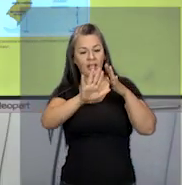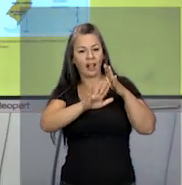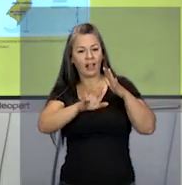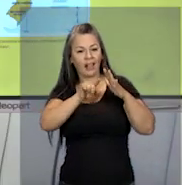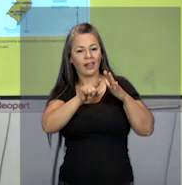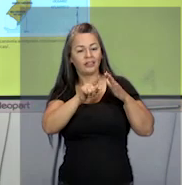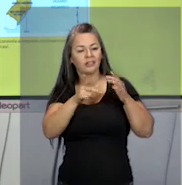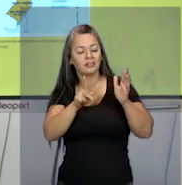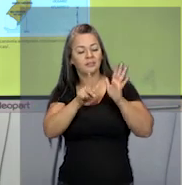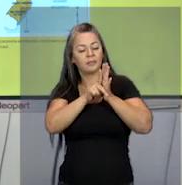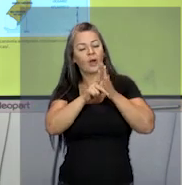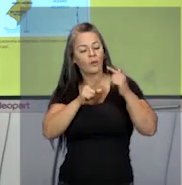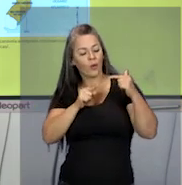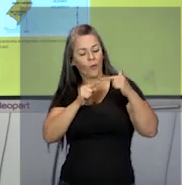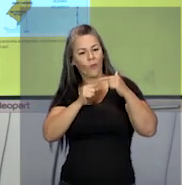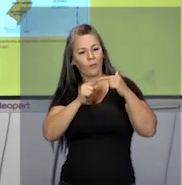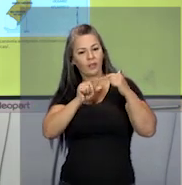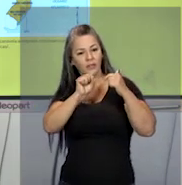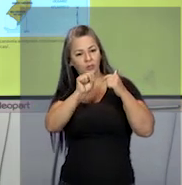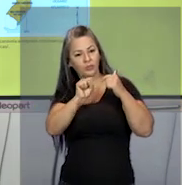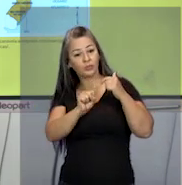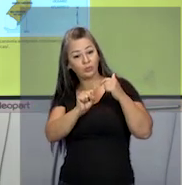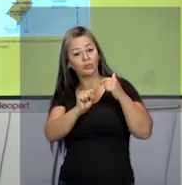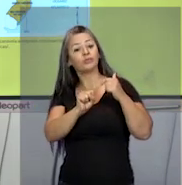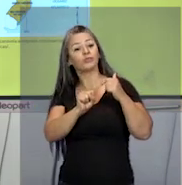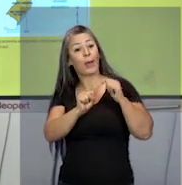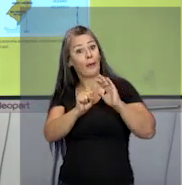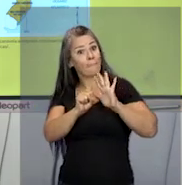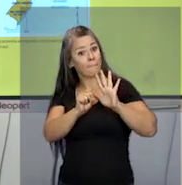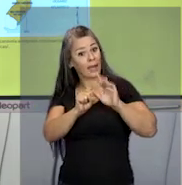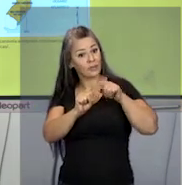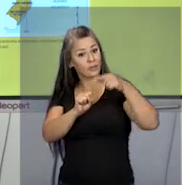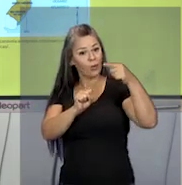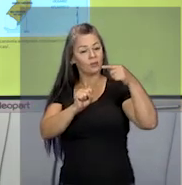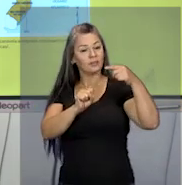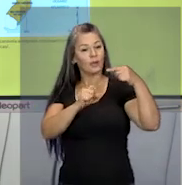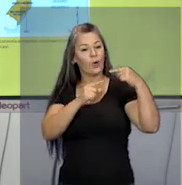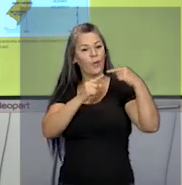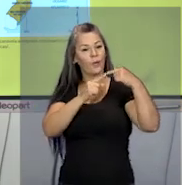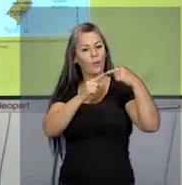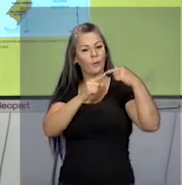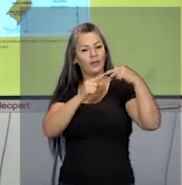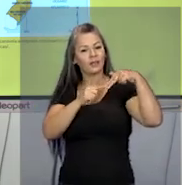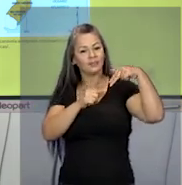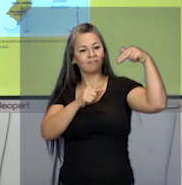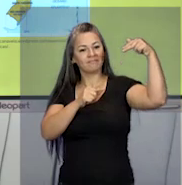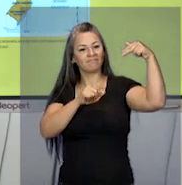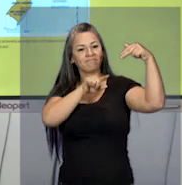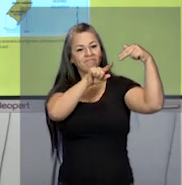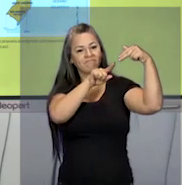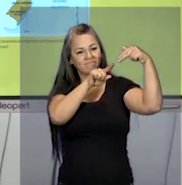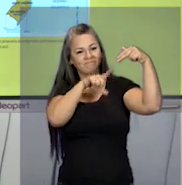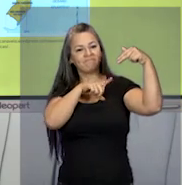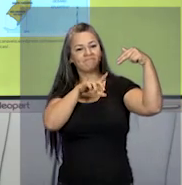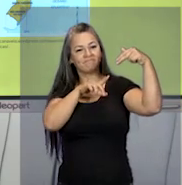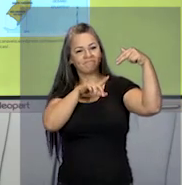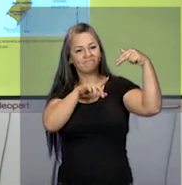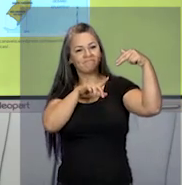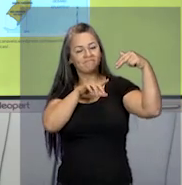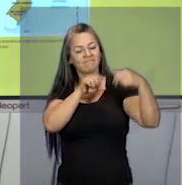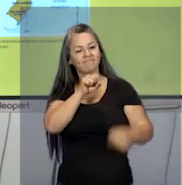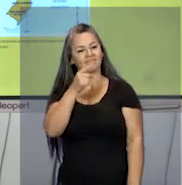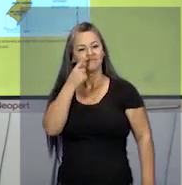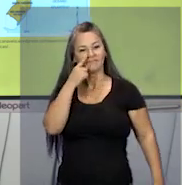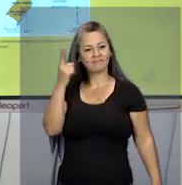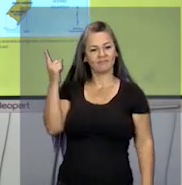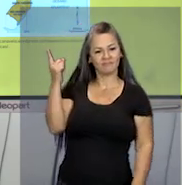características naturais, diferentemente da parte norte de Mato Grosso, que já pega boa parte aí da floresta amazônica, né? E já o sul de Mato